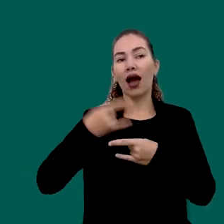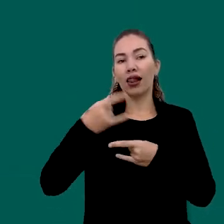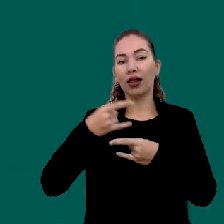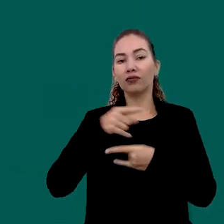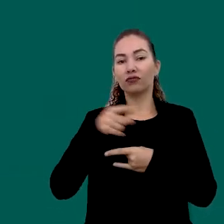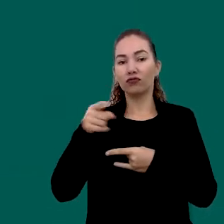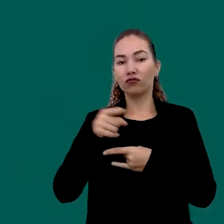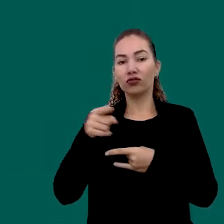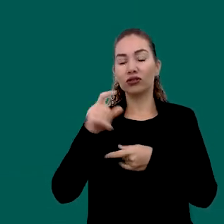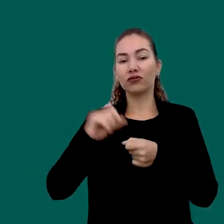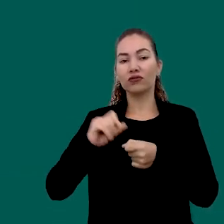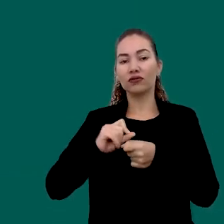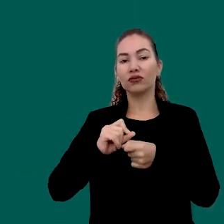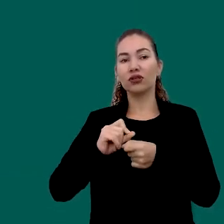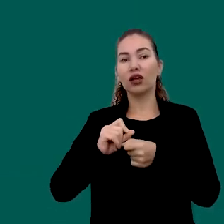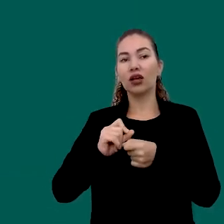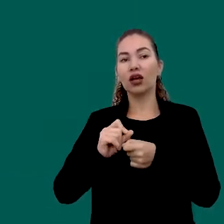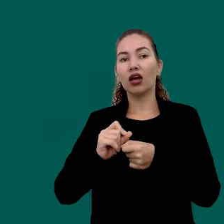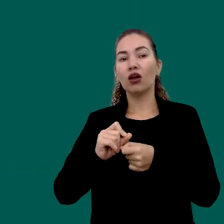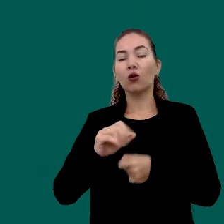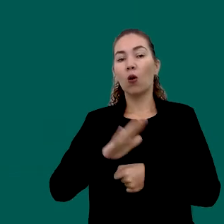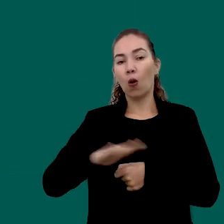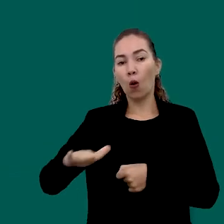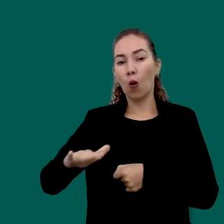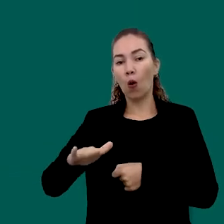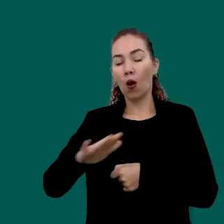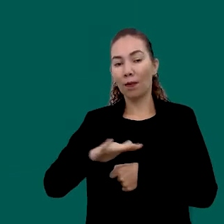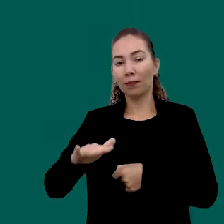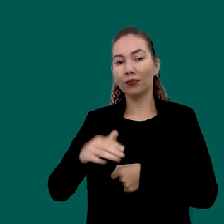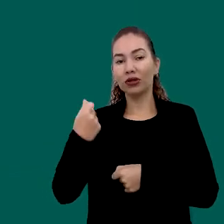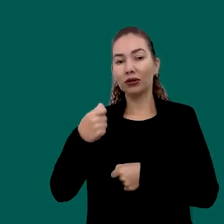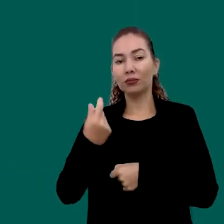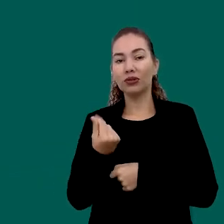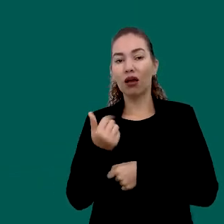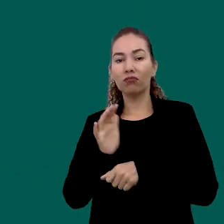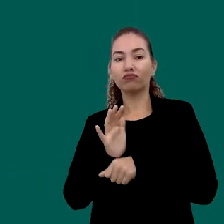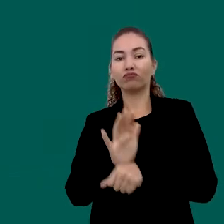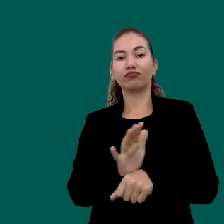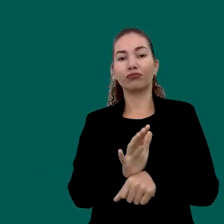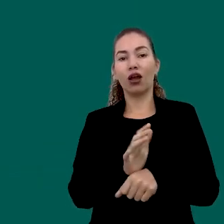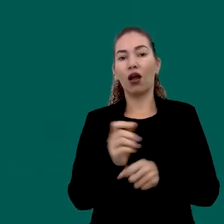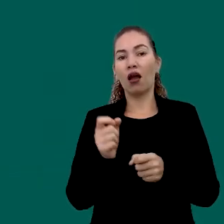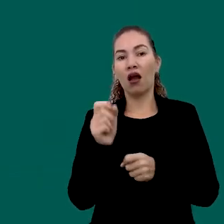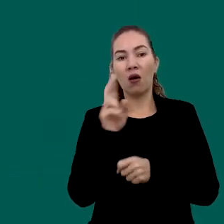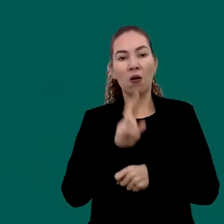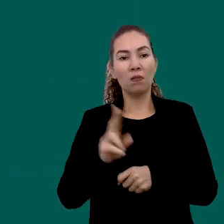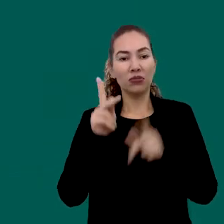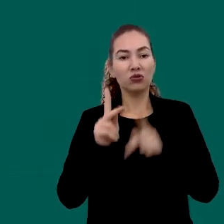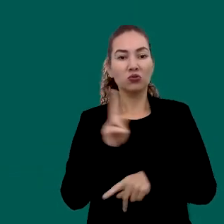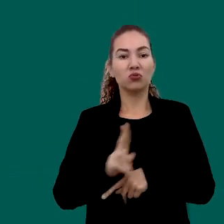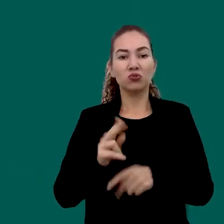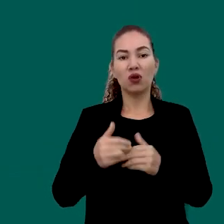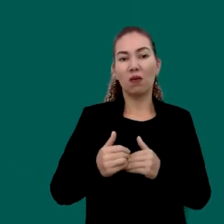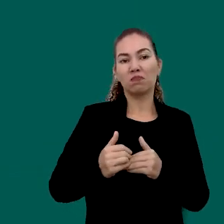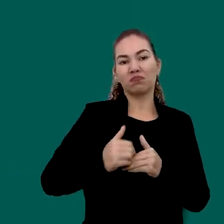que precisava de apoio financeiro lá, explodiu o número de usuários, foi uma coisa completamente absurda,